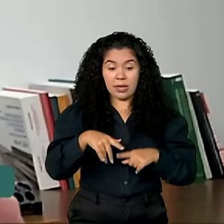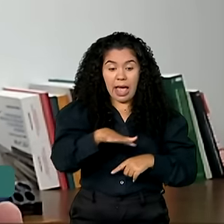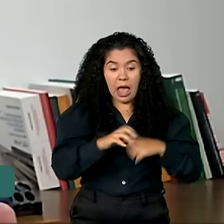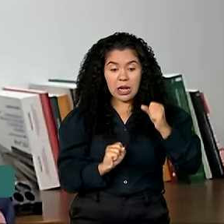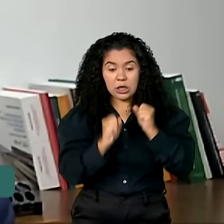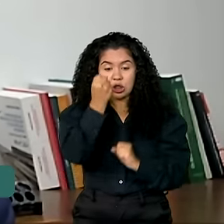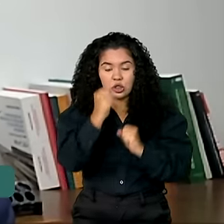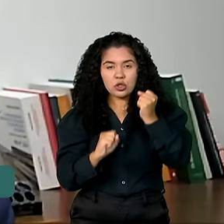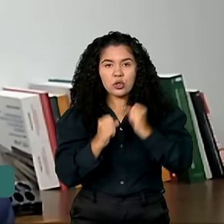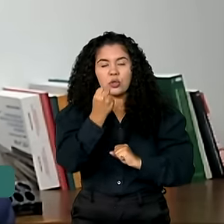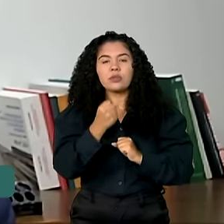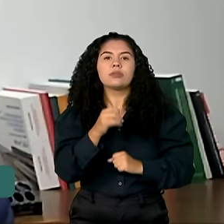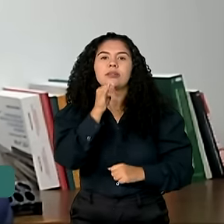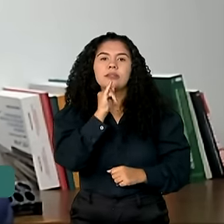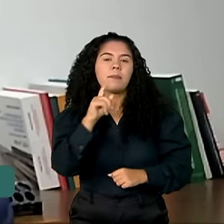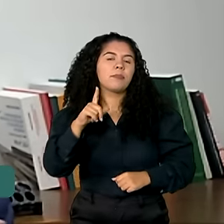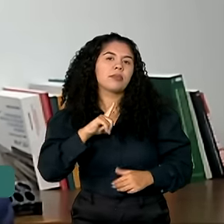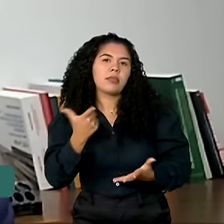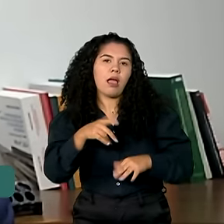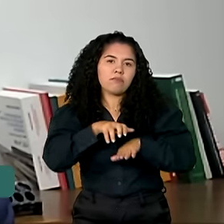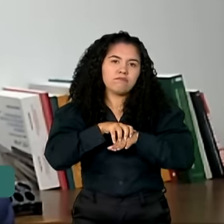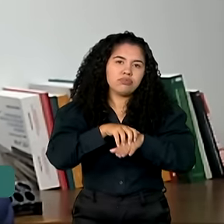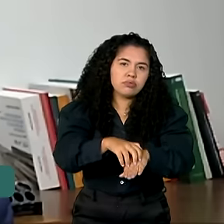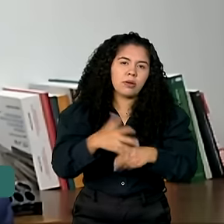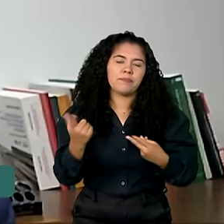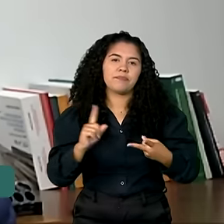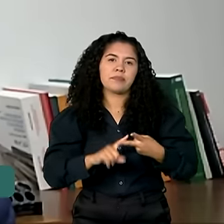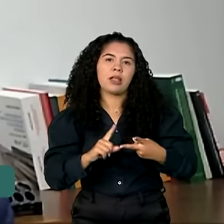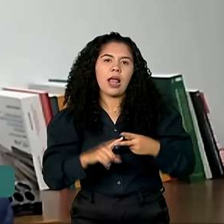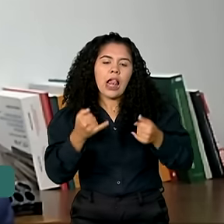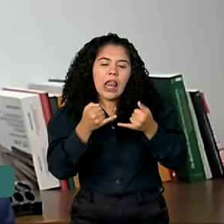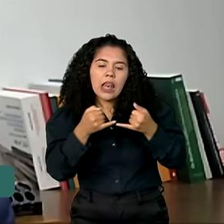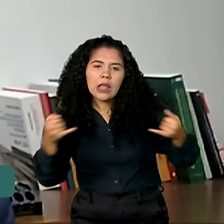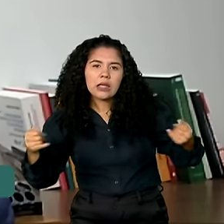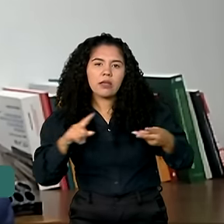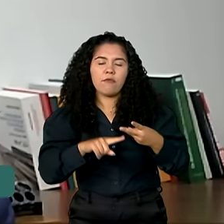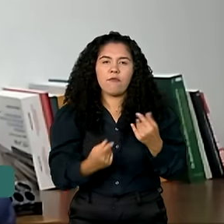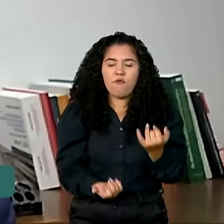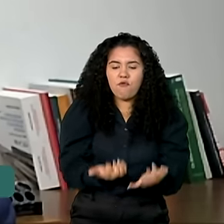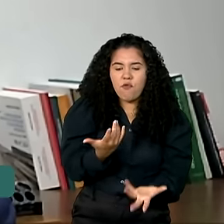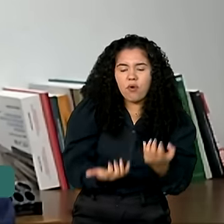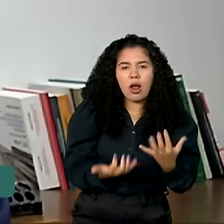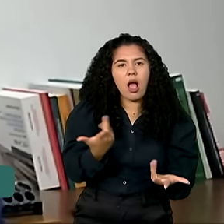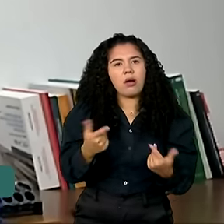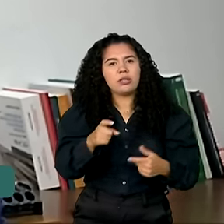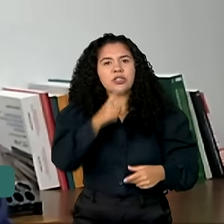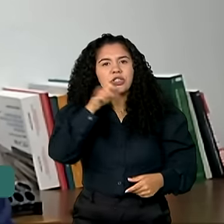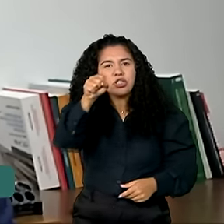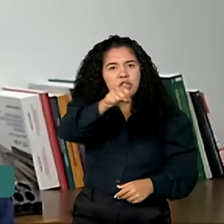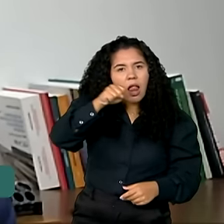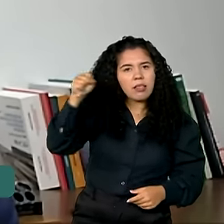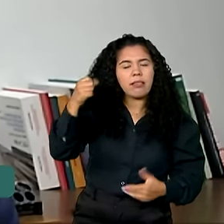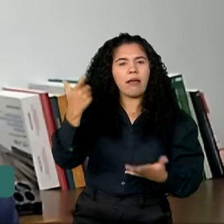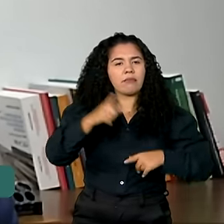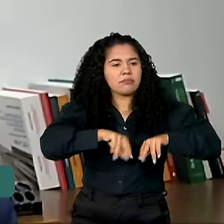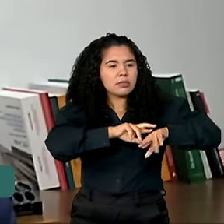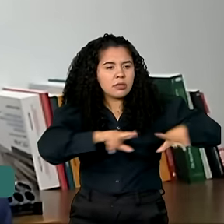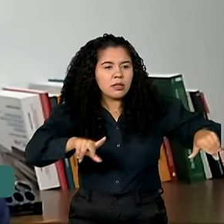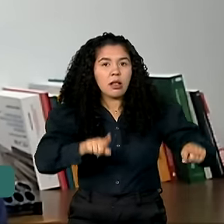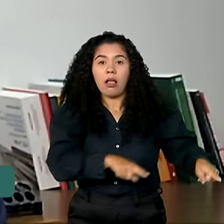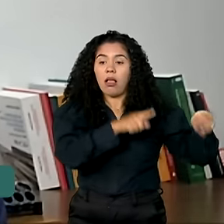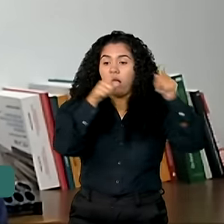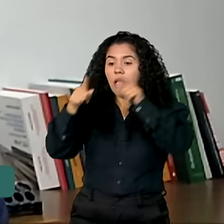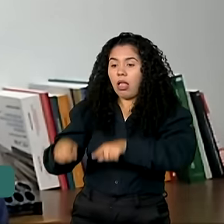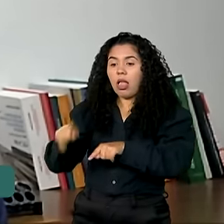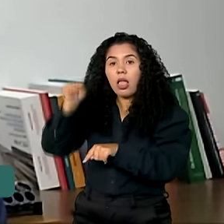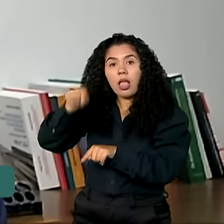duráveis, como automóveis, linha branca, como fogão, geladeira, TV, e bens de capital, que são máquinas e equipamentos,